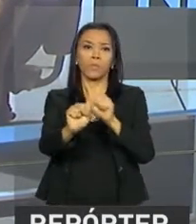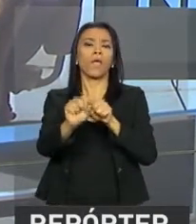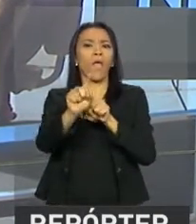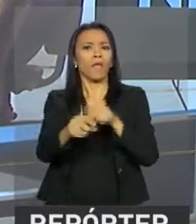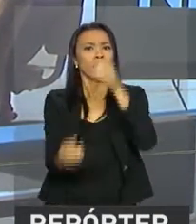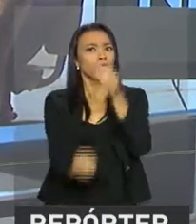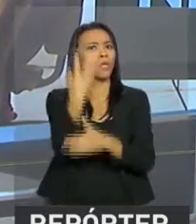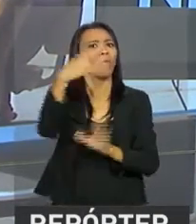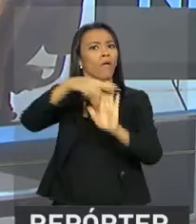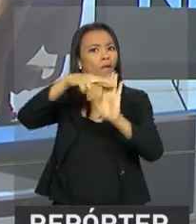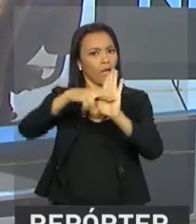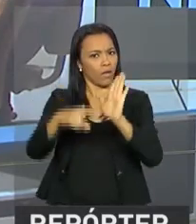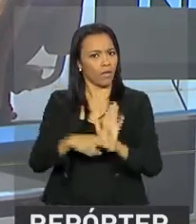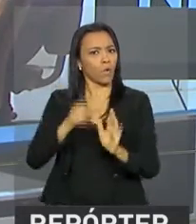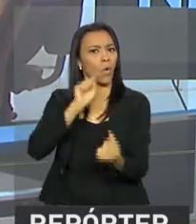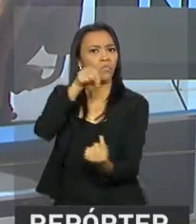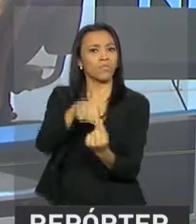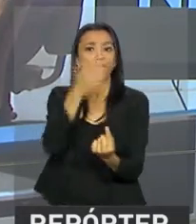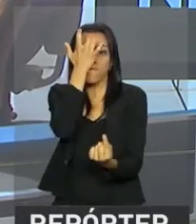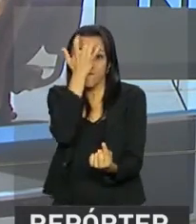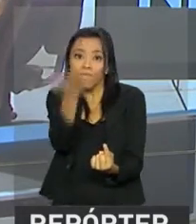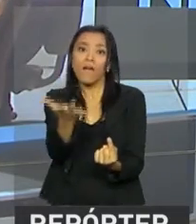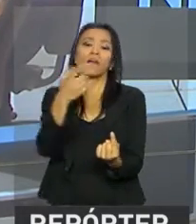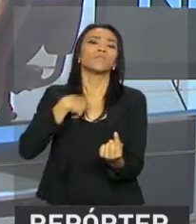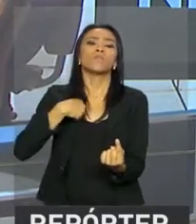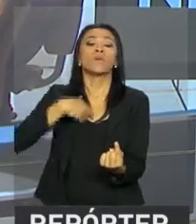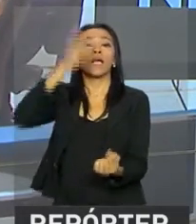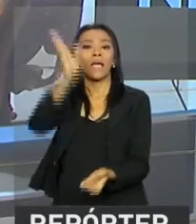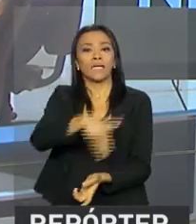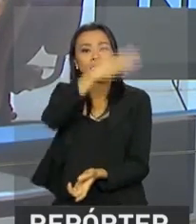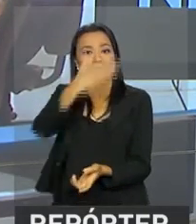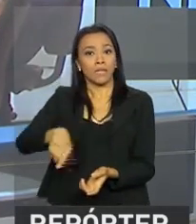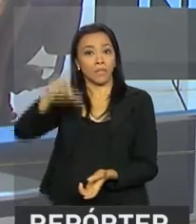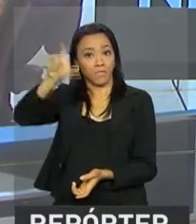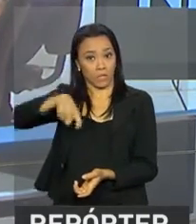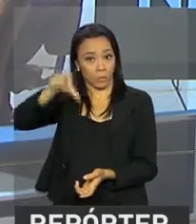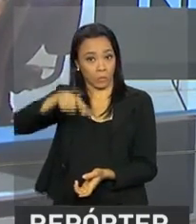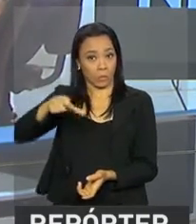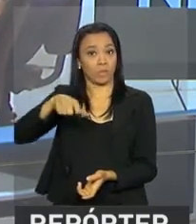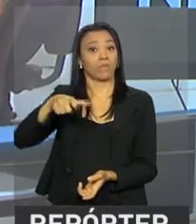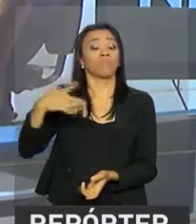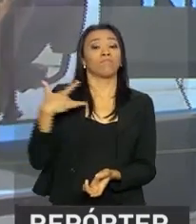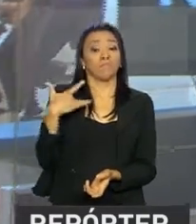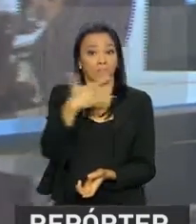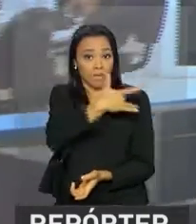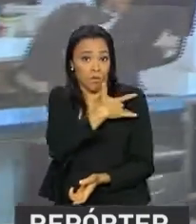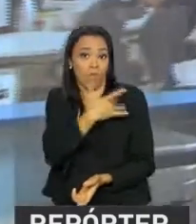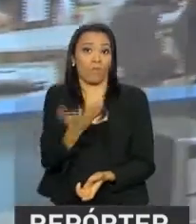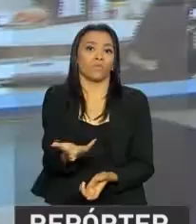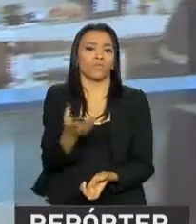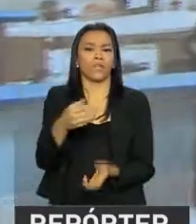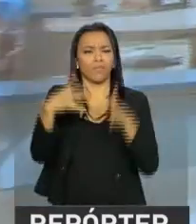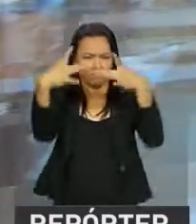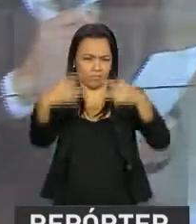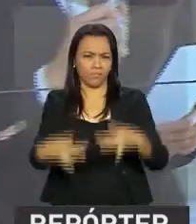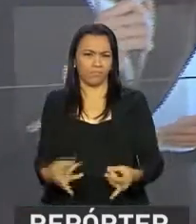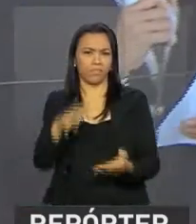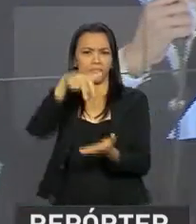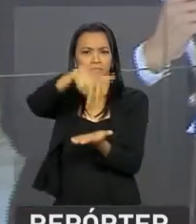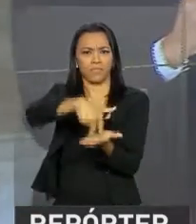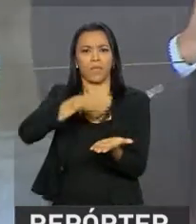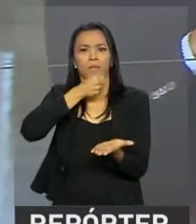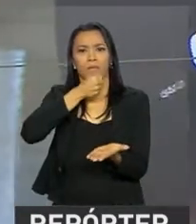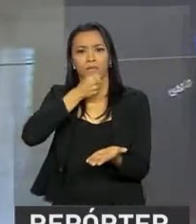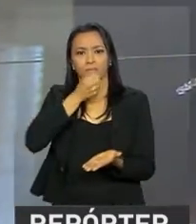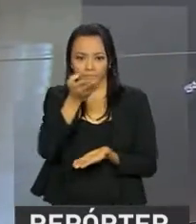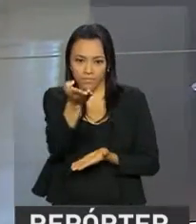criou regras para facilitar o cancelamento de contratos de planos de saúde a repórter paula de hoje tem mais informações sobre